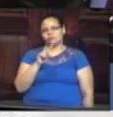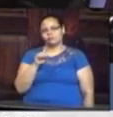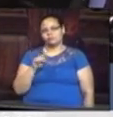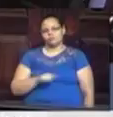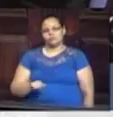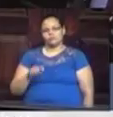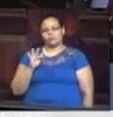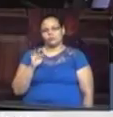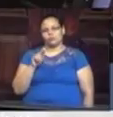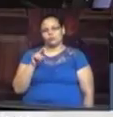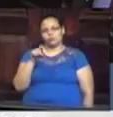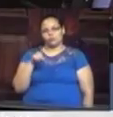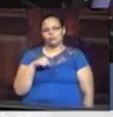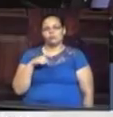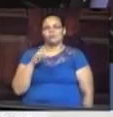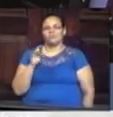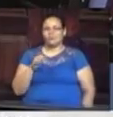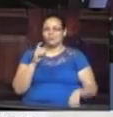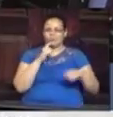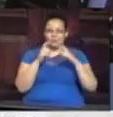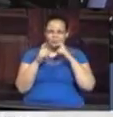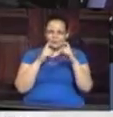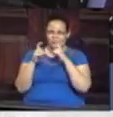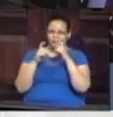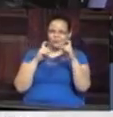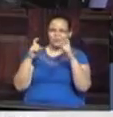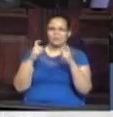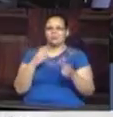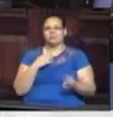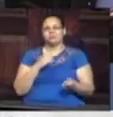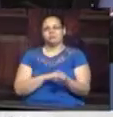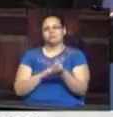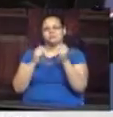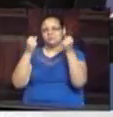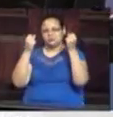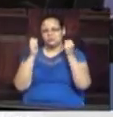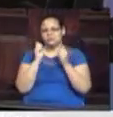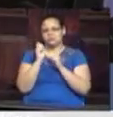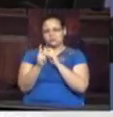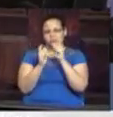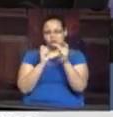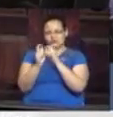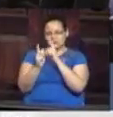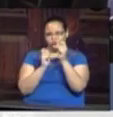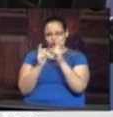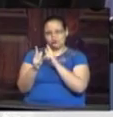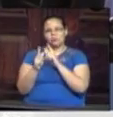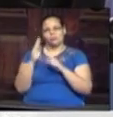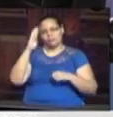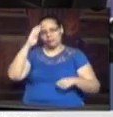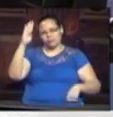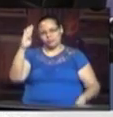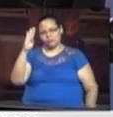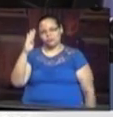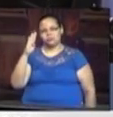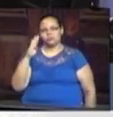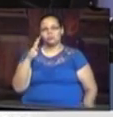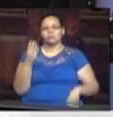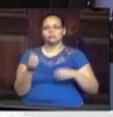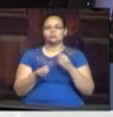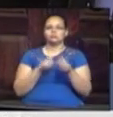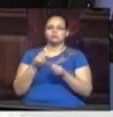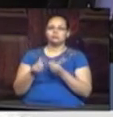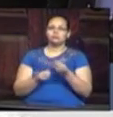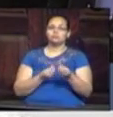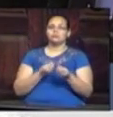posso atribuir ao calor dos debates, às críticas e, principalmente, à forma